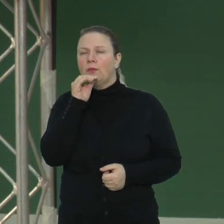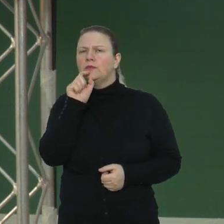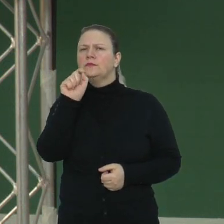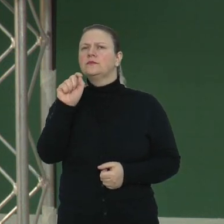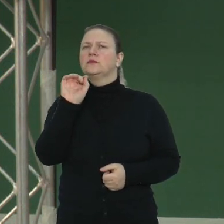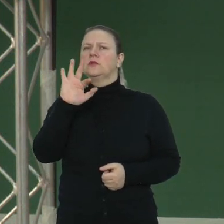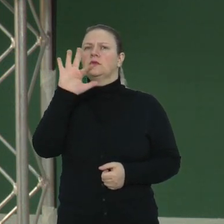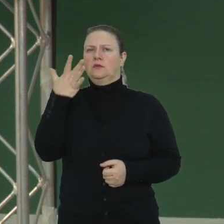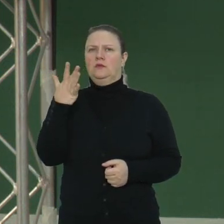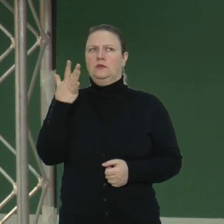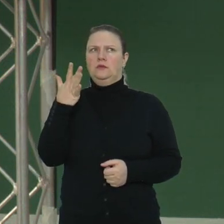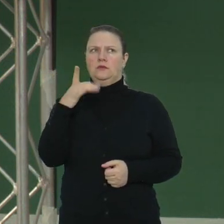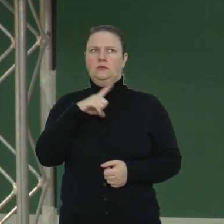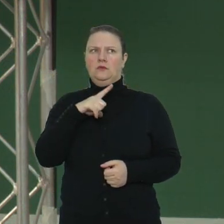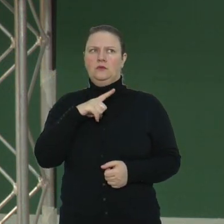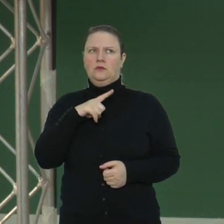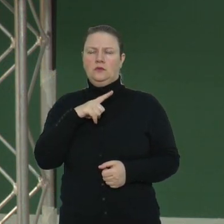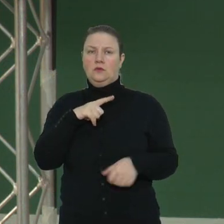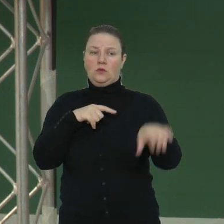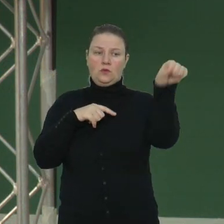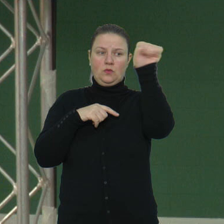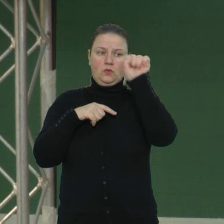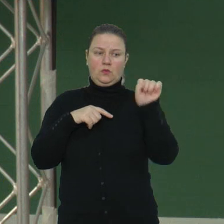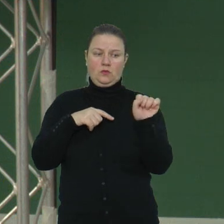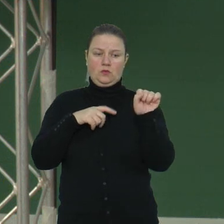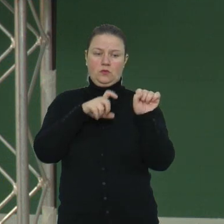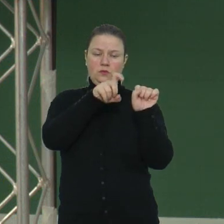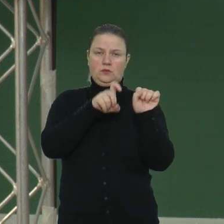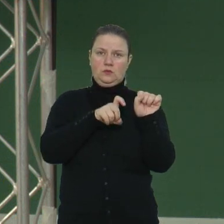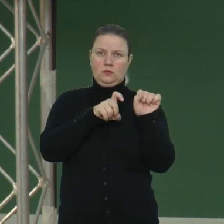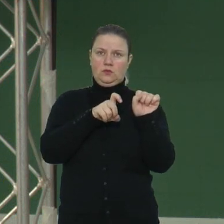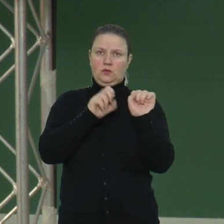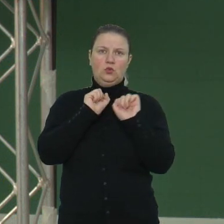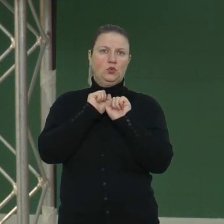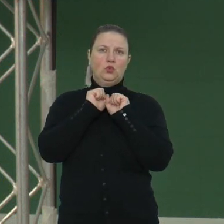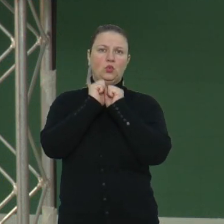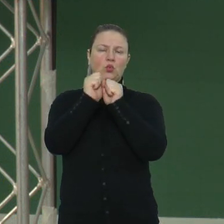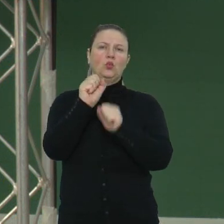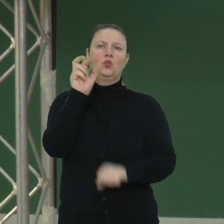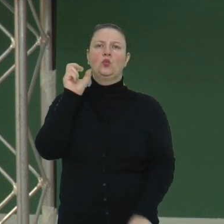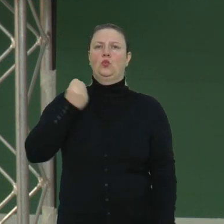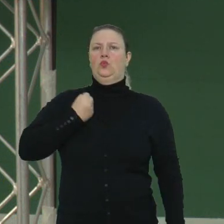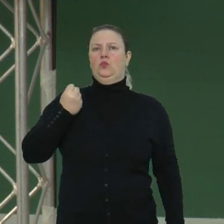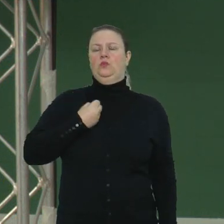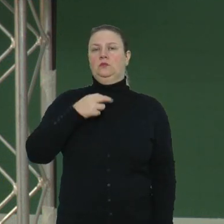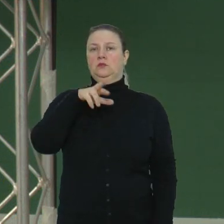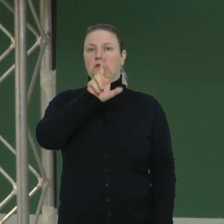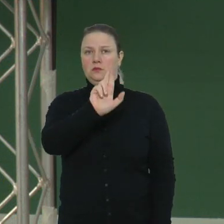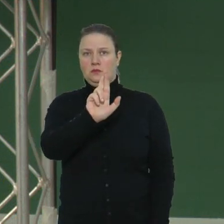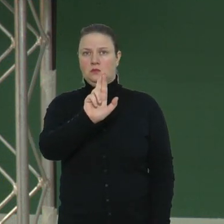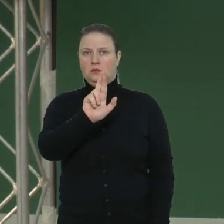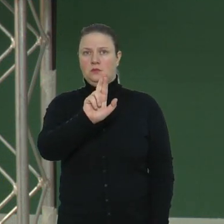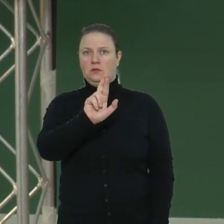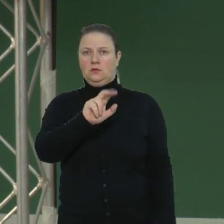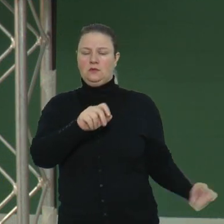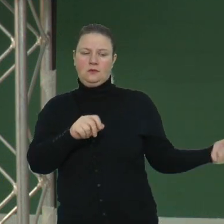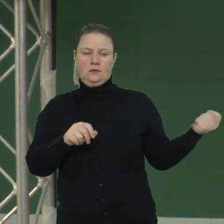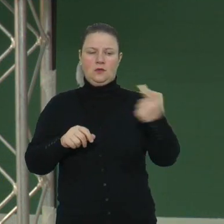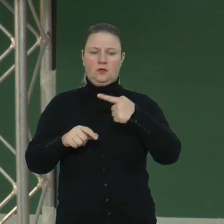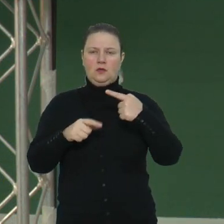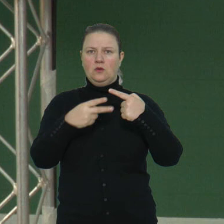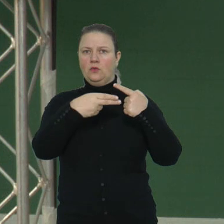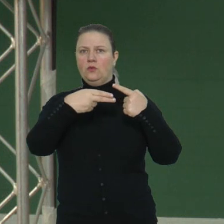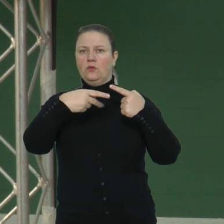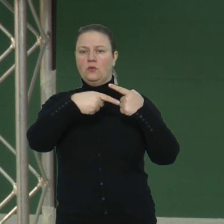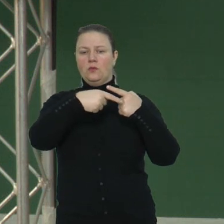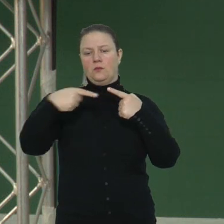aqui? Eu tenho aqui o x, nesse conjunto de solução, ele pertence aos reais, ele tem que ser o quê? Maior que menos 4. Estou aqui, maior que